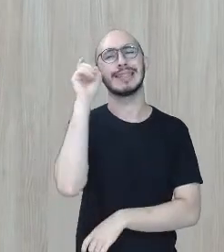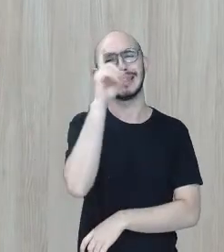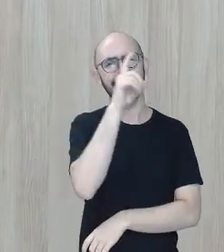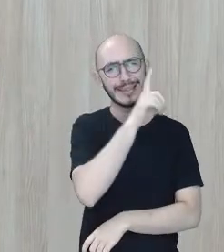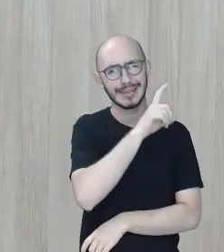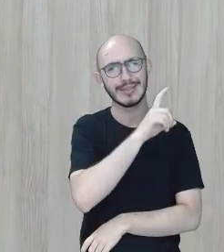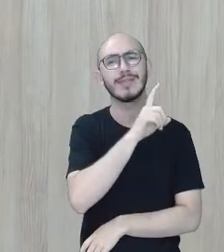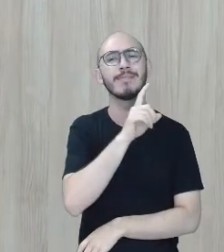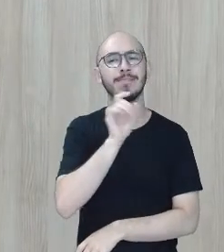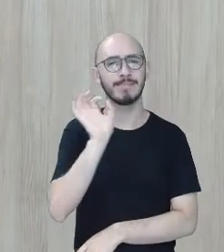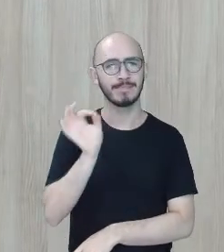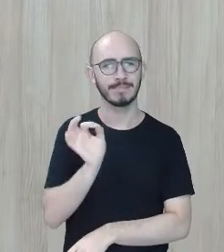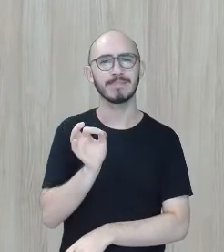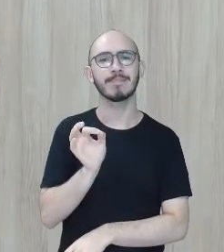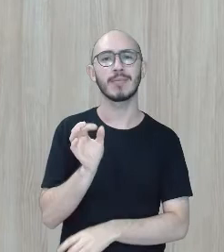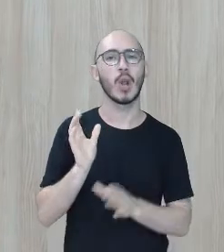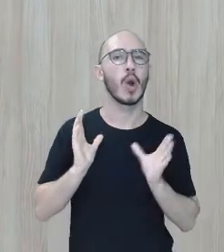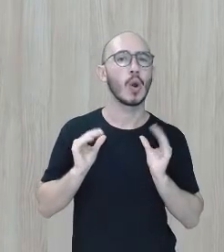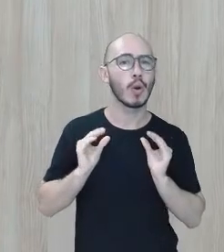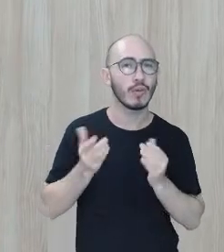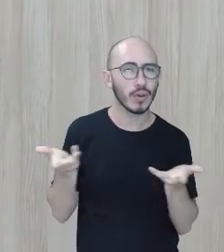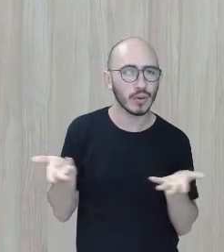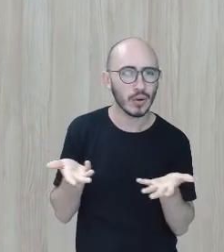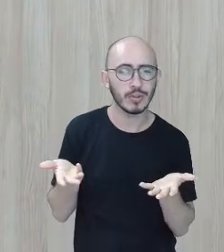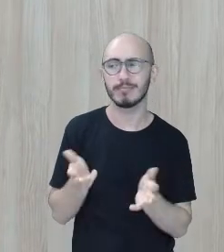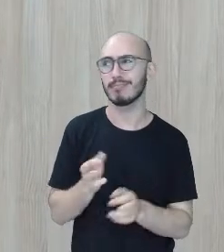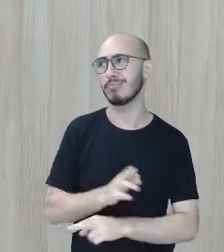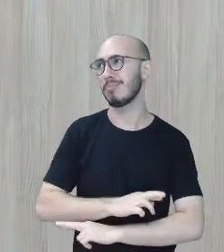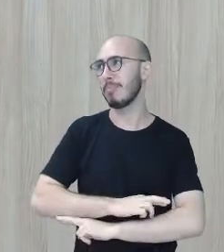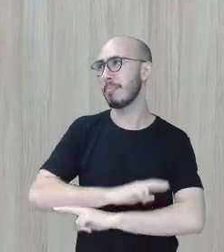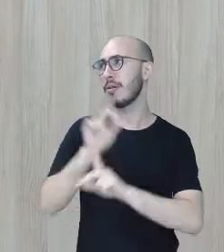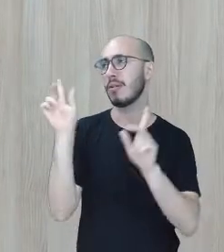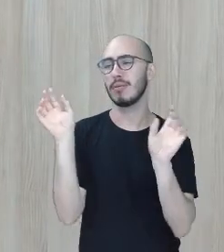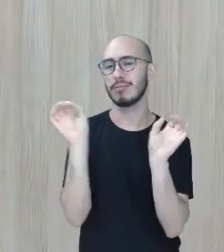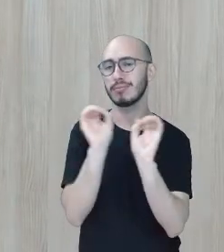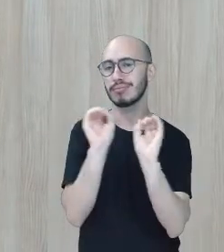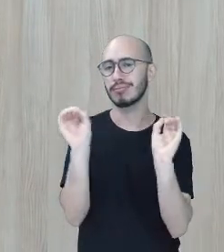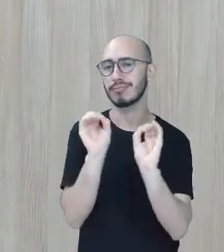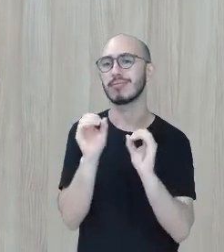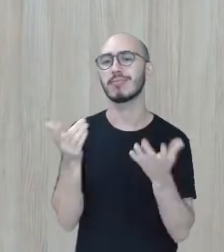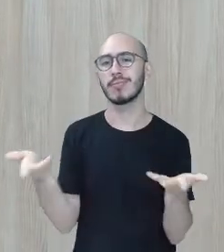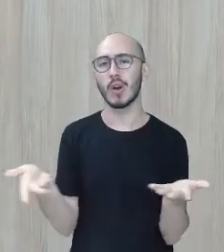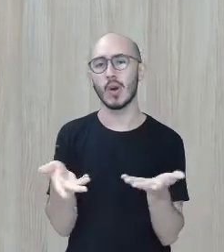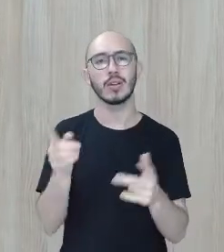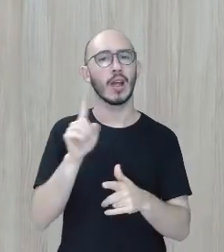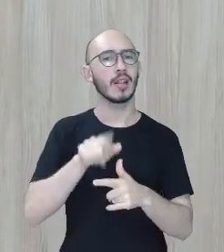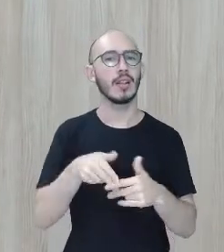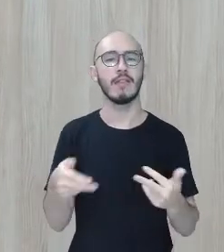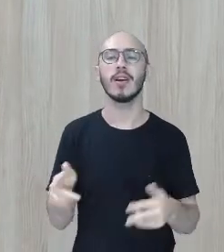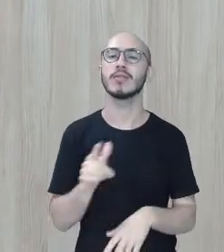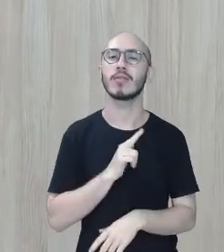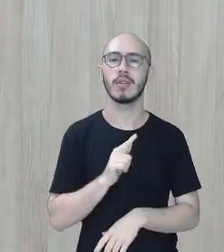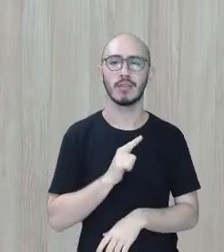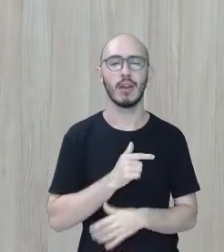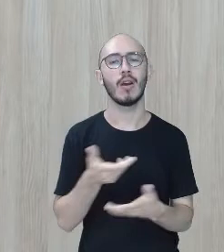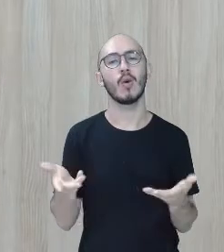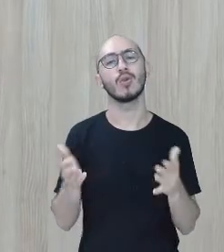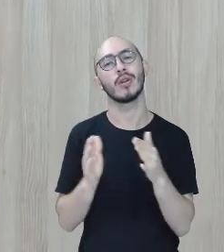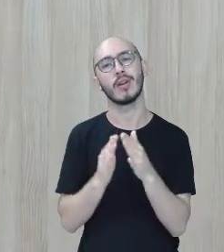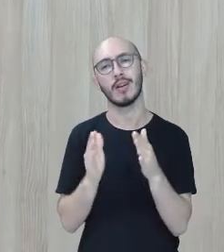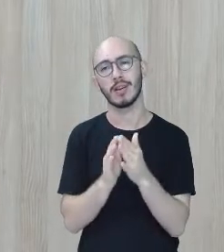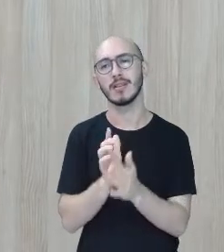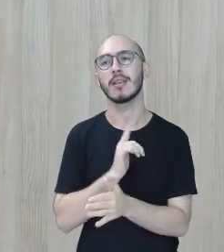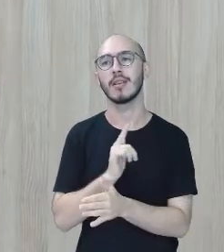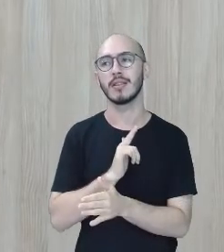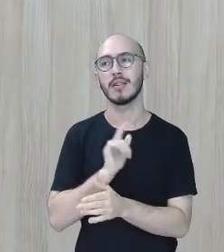não tínhamos o conforto que nós temos hoje com os eletrodomésticos que temos nas nossas residências